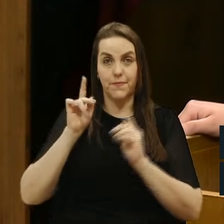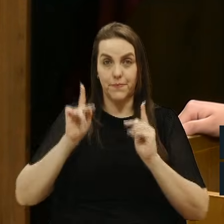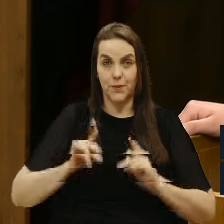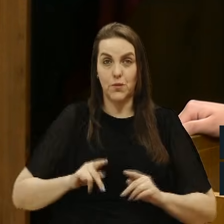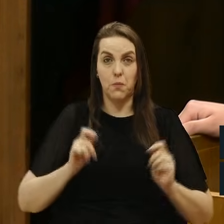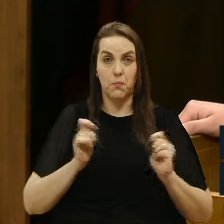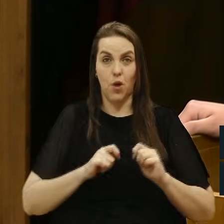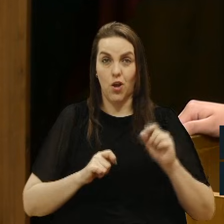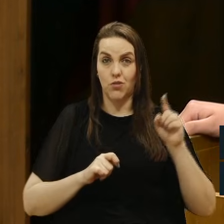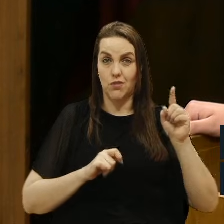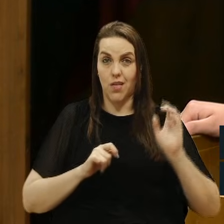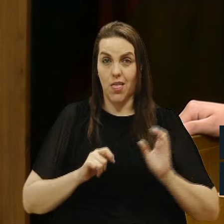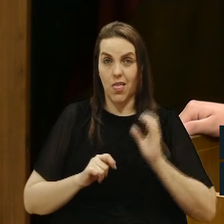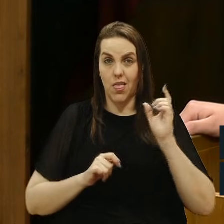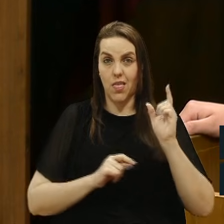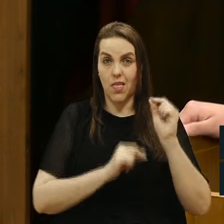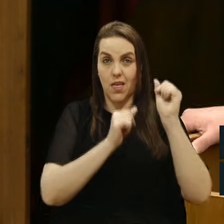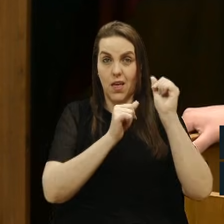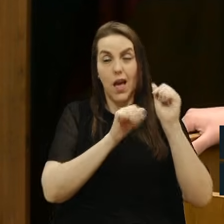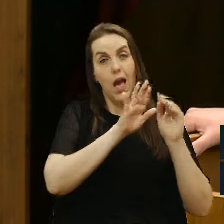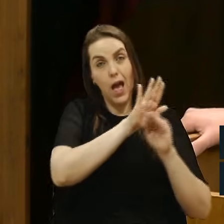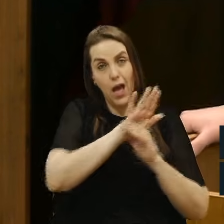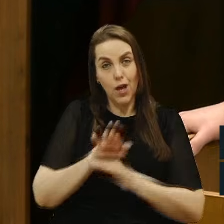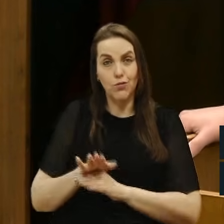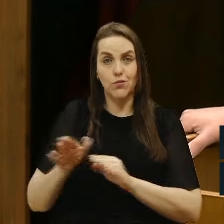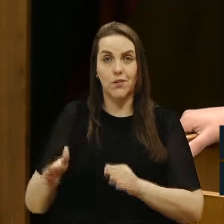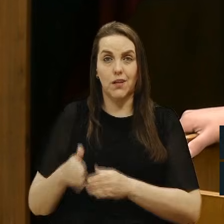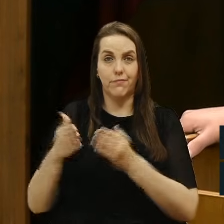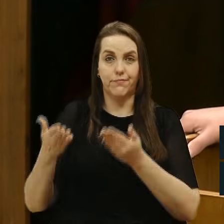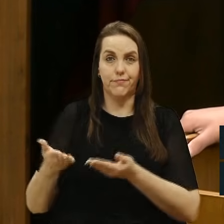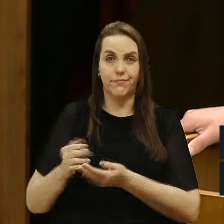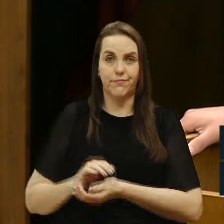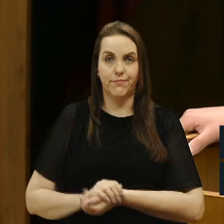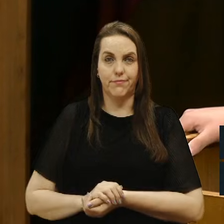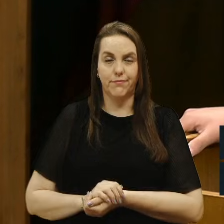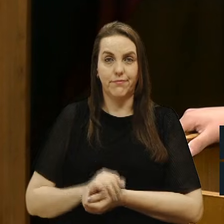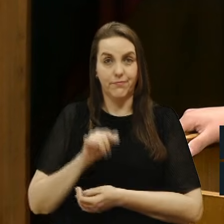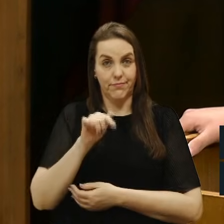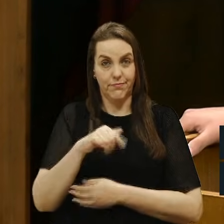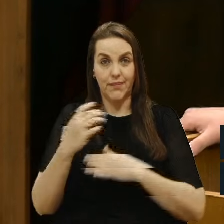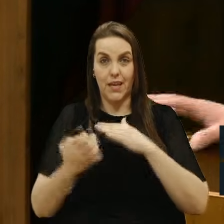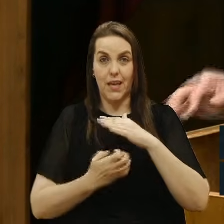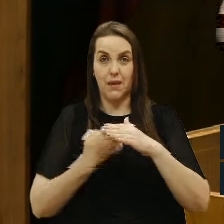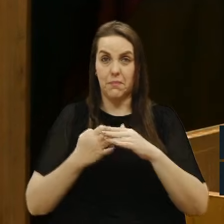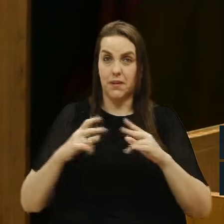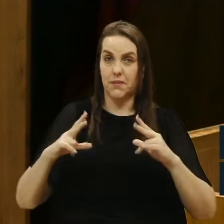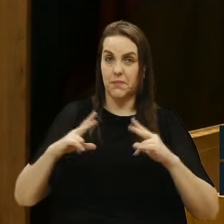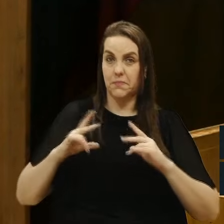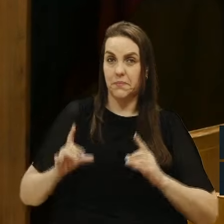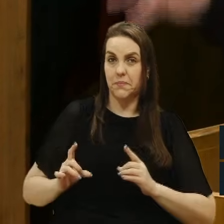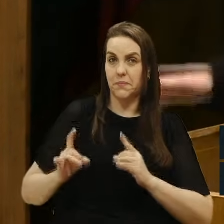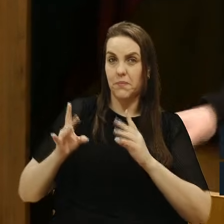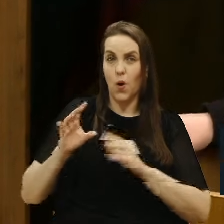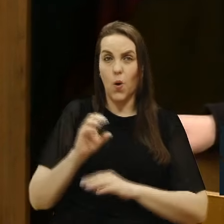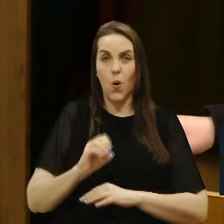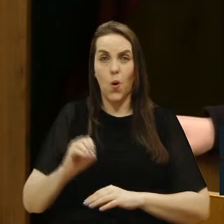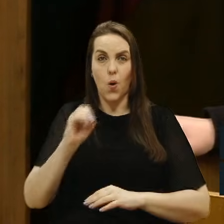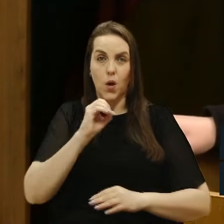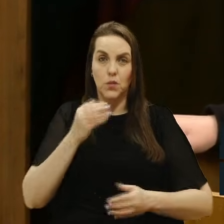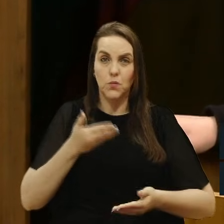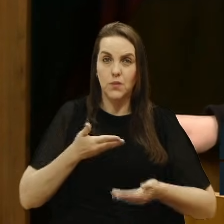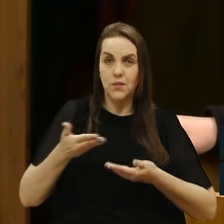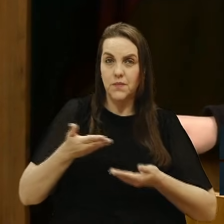poder ajudar quem não pode. E aqui, quando a gente fala de uma empresa privada prestando um ótimo